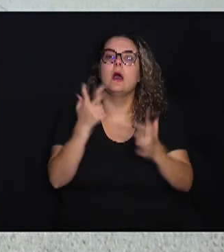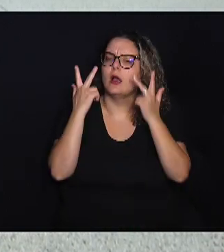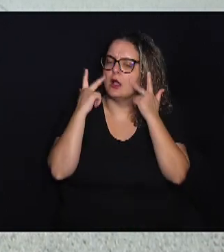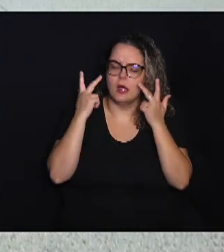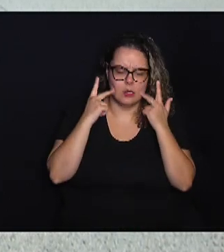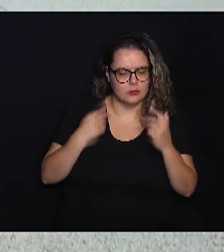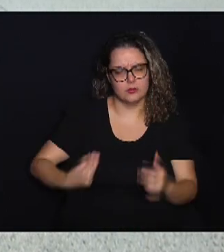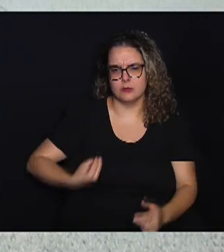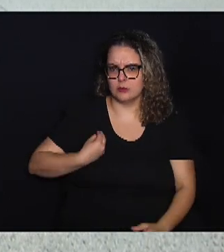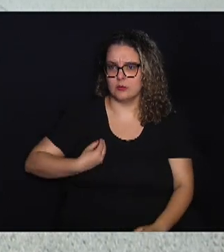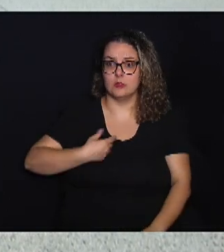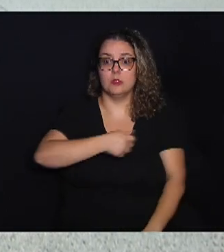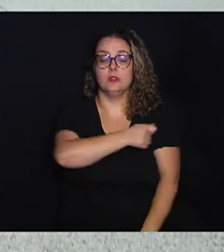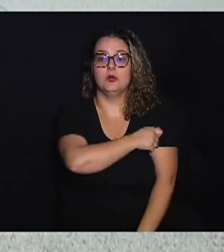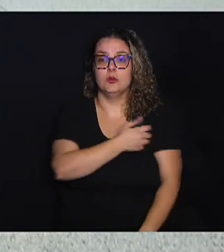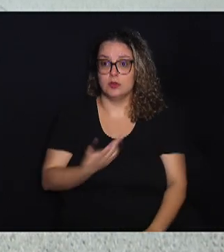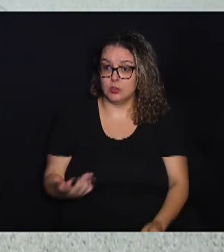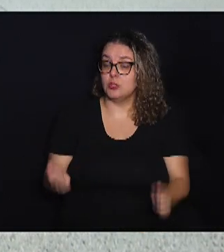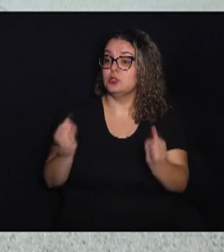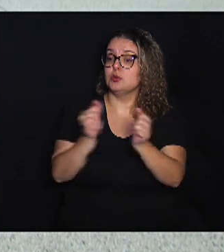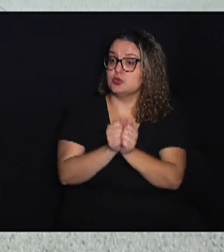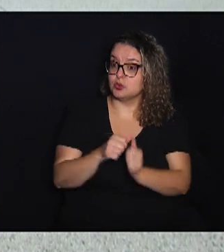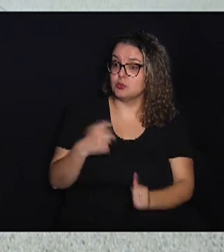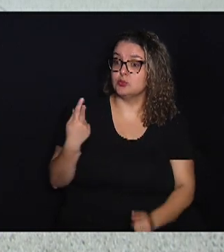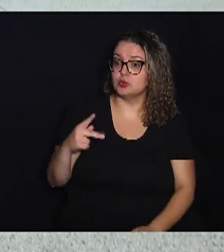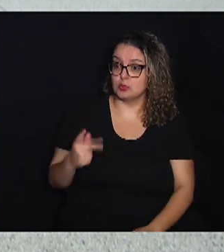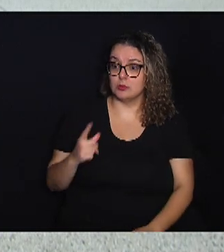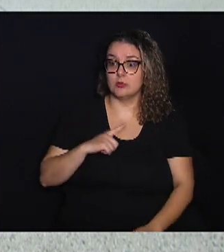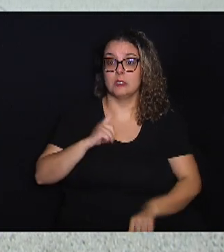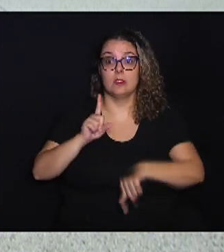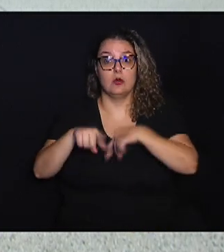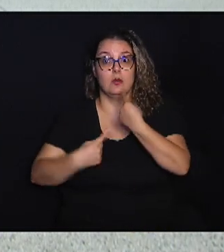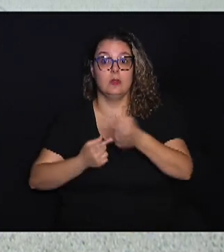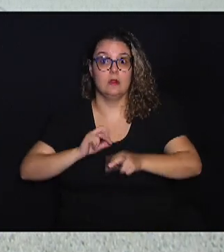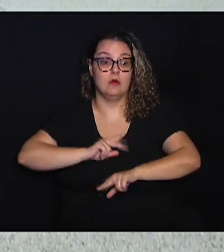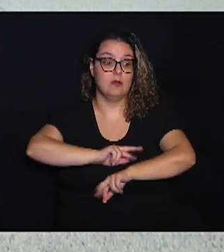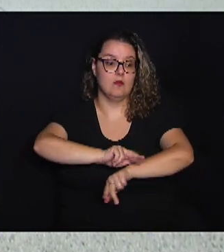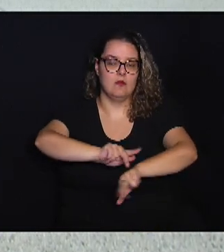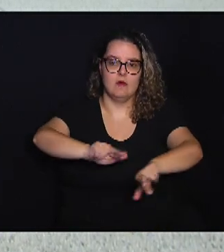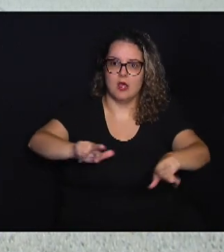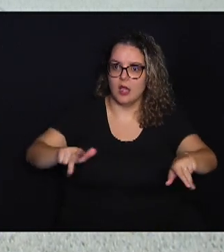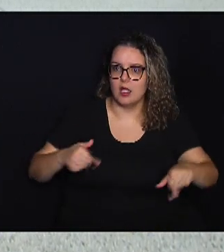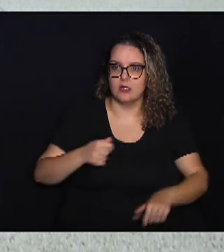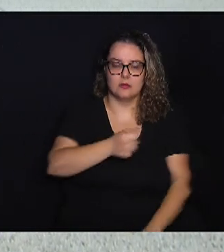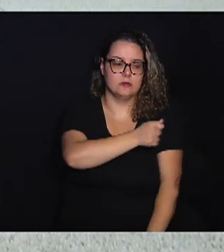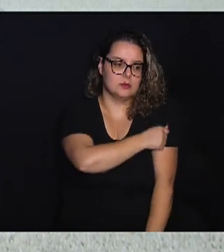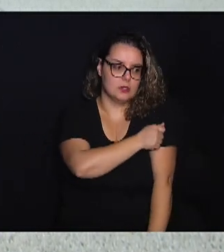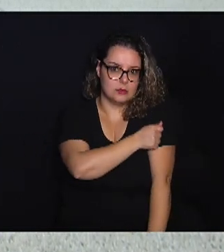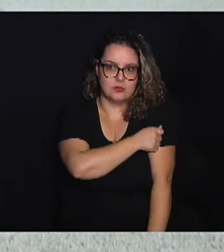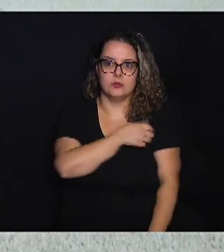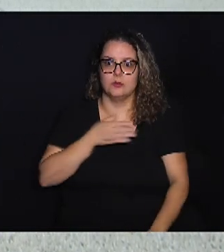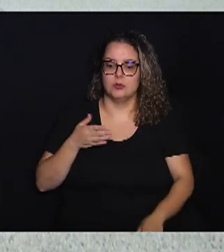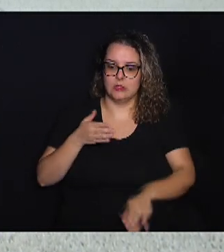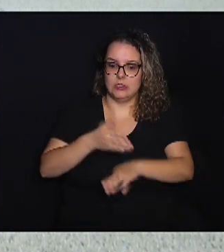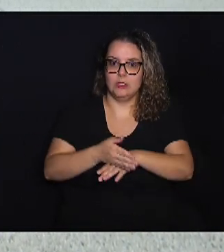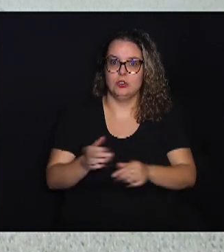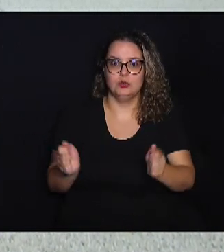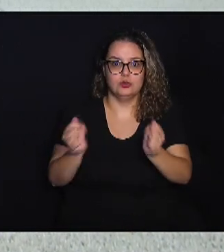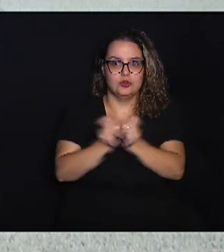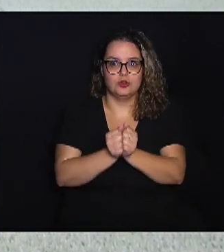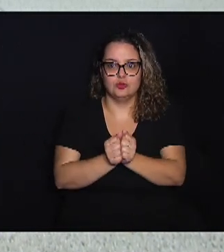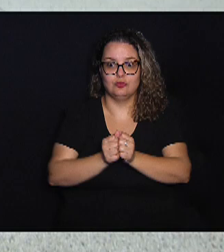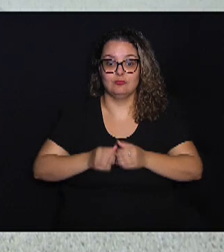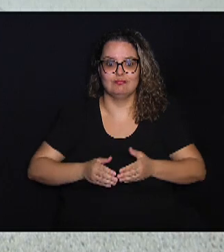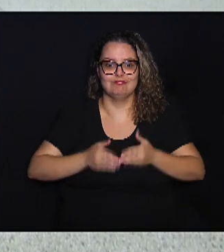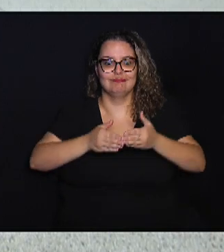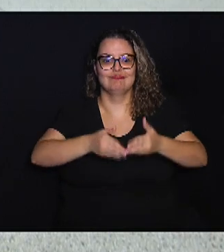vida do estudante. Então, junto com ele, vão ter outras dezenas, talvez centenas de alunos que vão estar embarcando nessa mesma jornada de